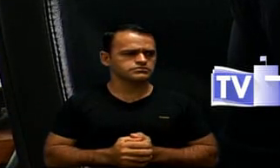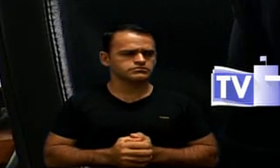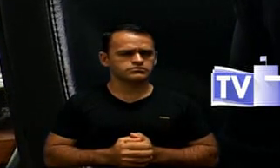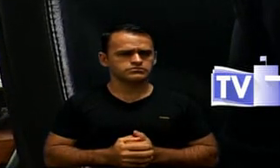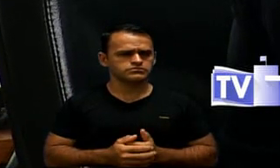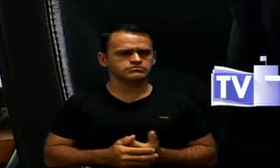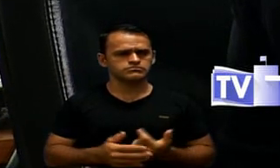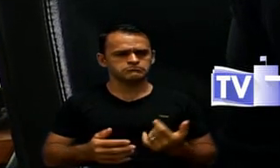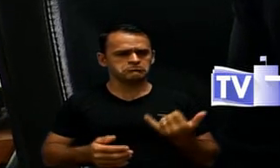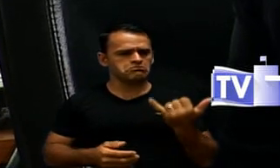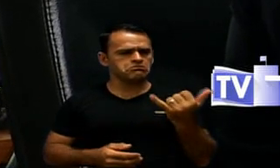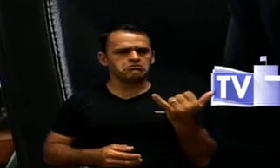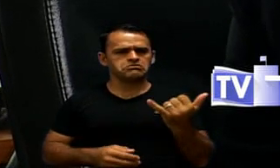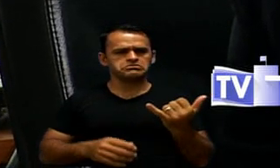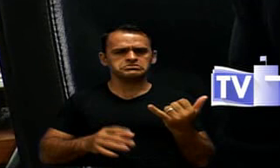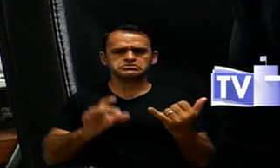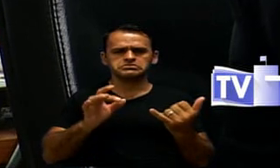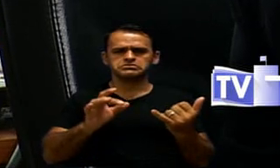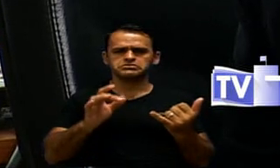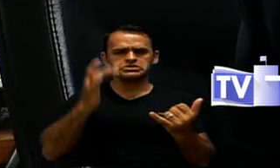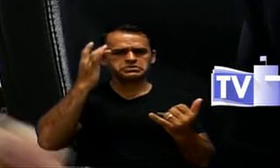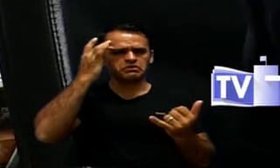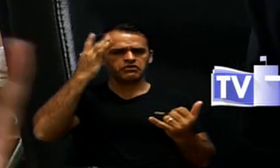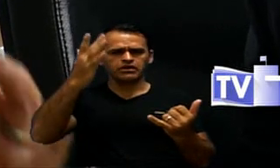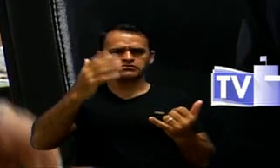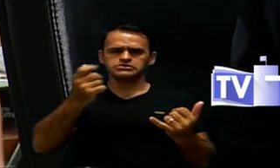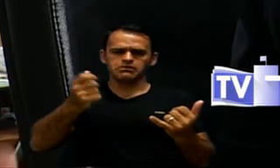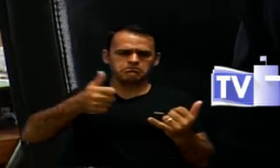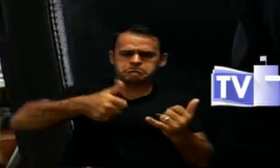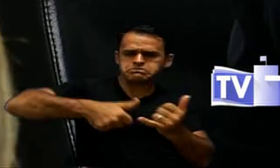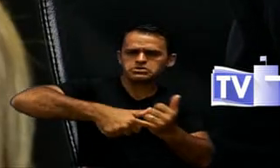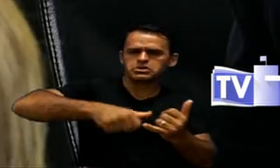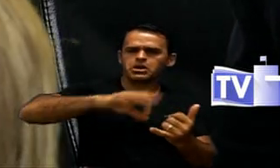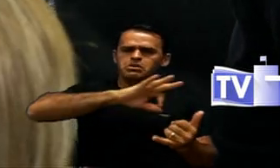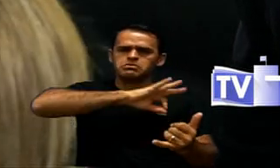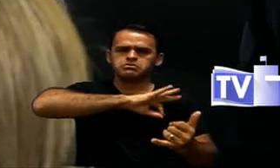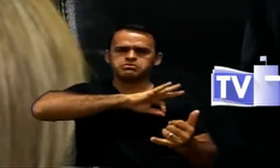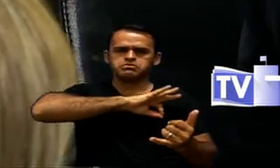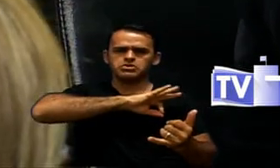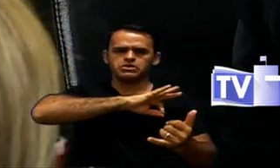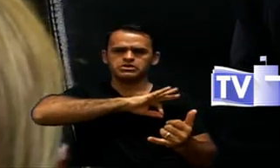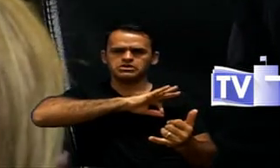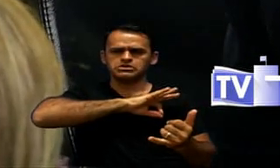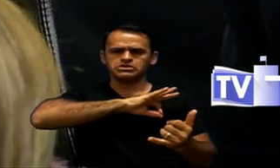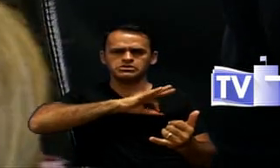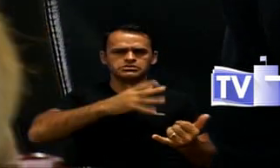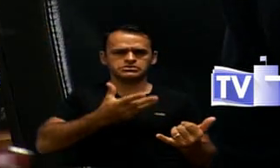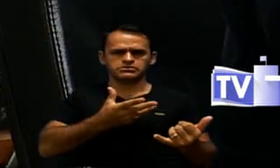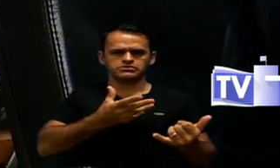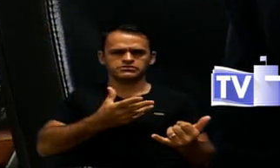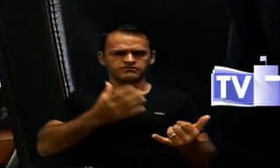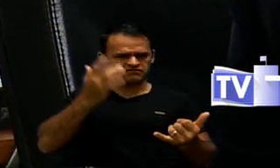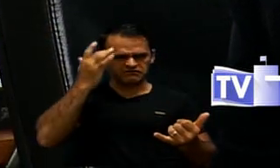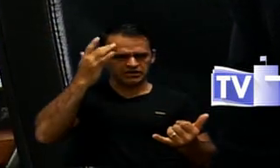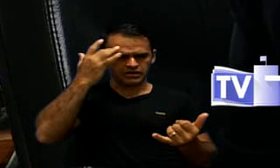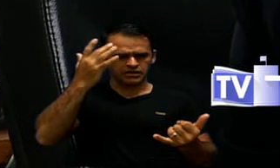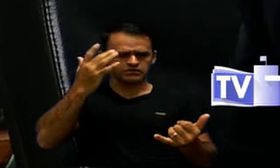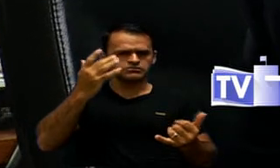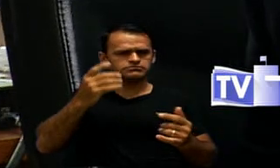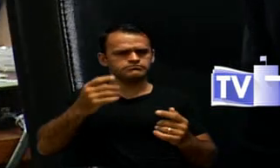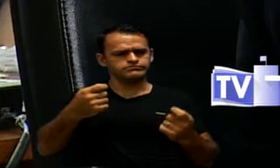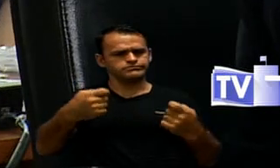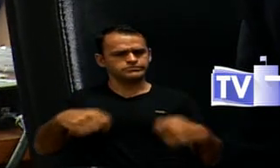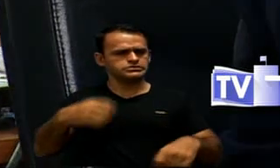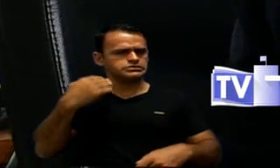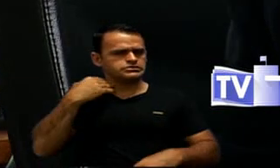é só ter o celular e a guarda estará à disposição. Não é, nós precisamos ter, elas precisam ter a